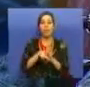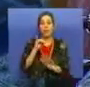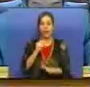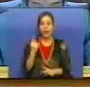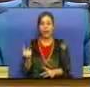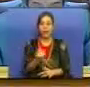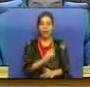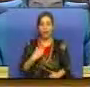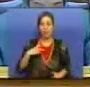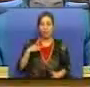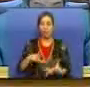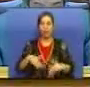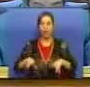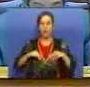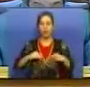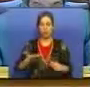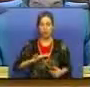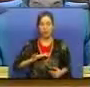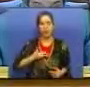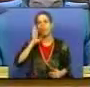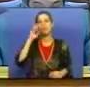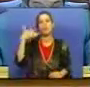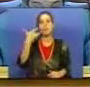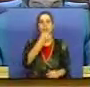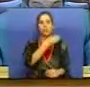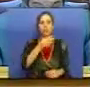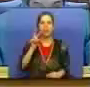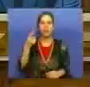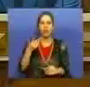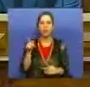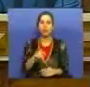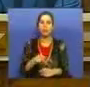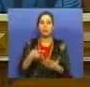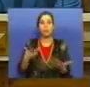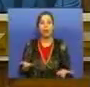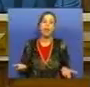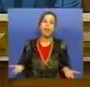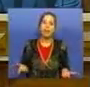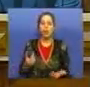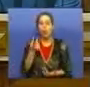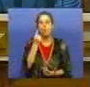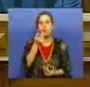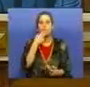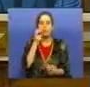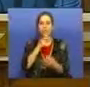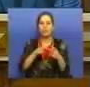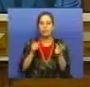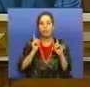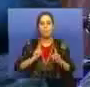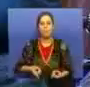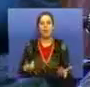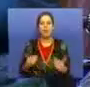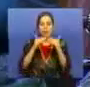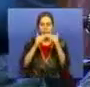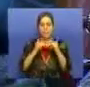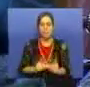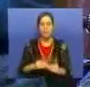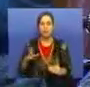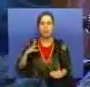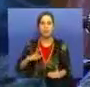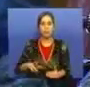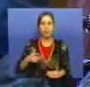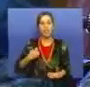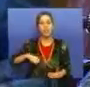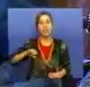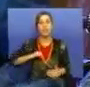que cada português assume uma dívida futura de 200 euros por mês e então os preços de eletricidade passam a ser inferiores a Portugal e em